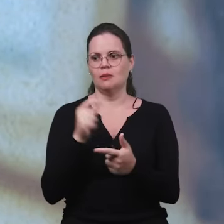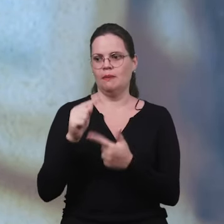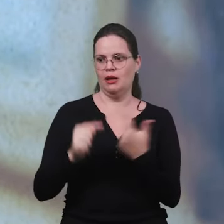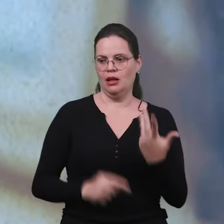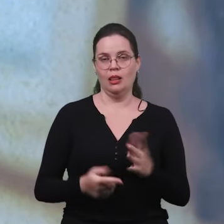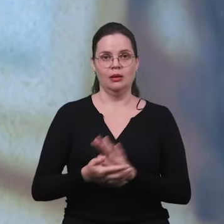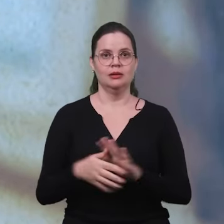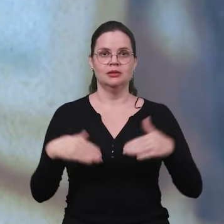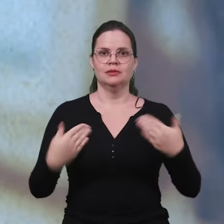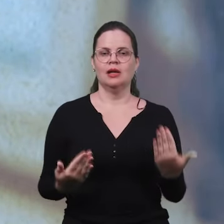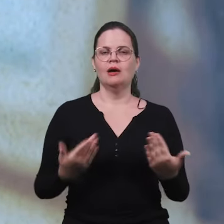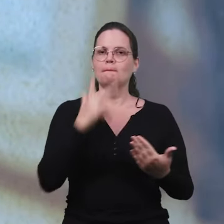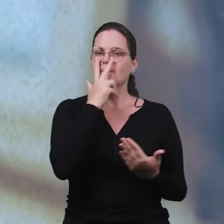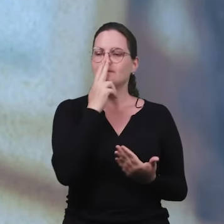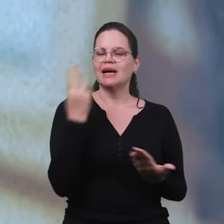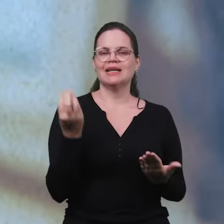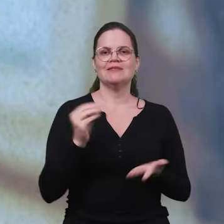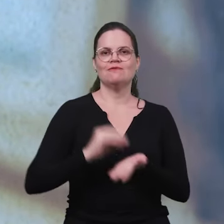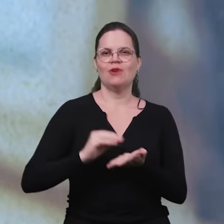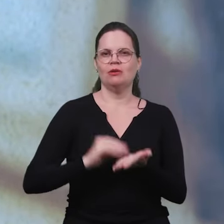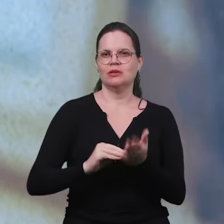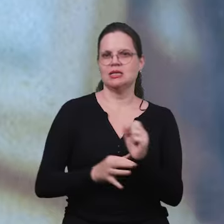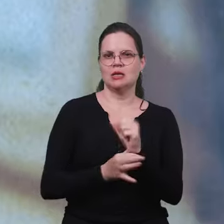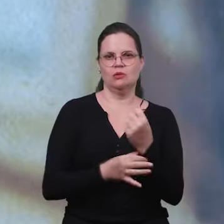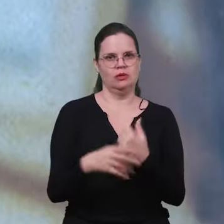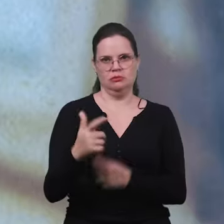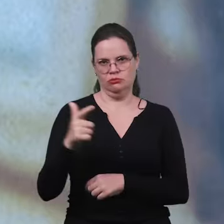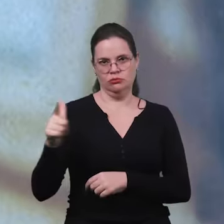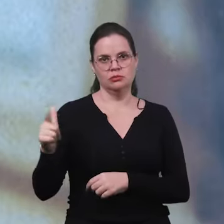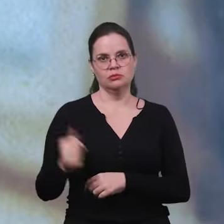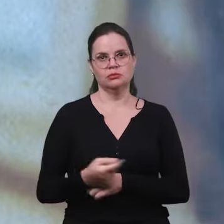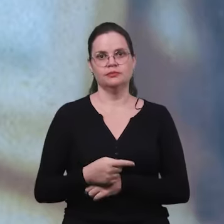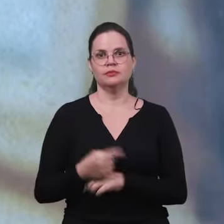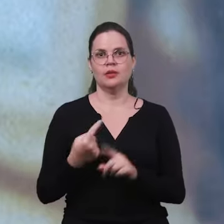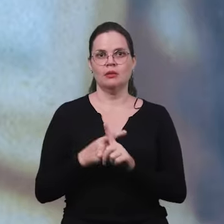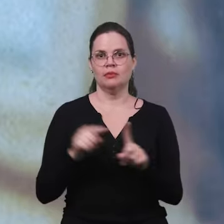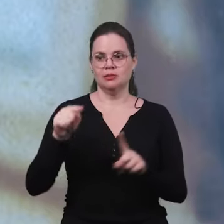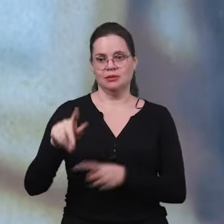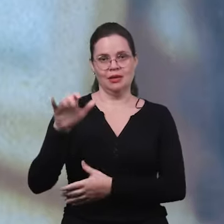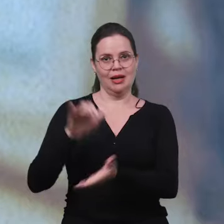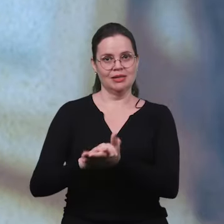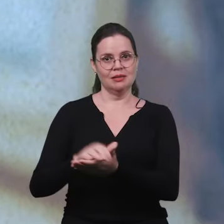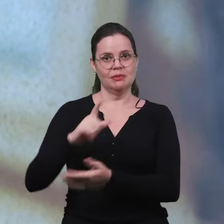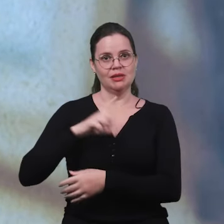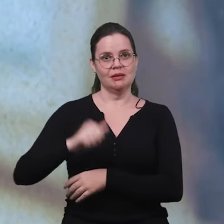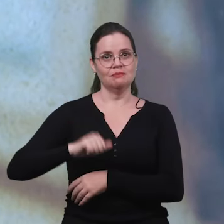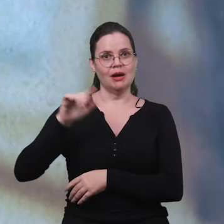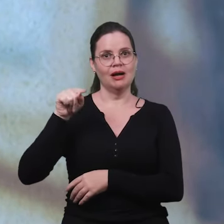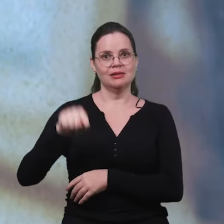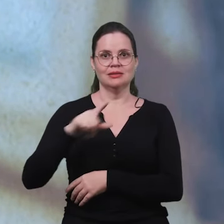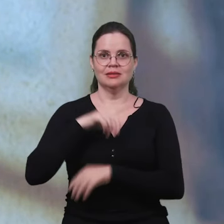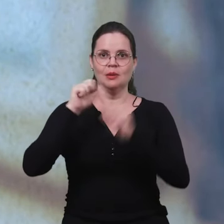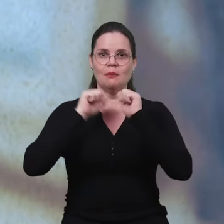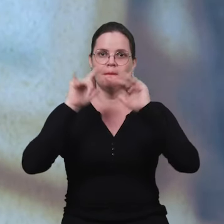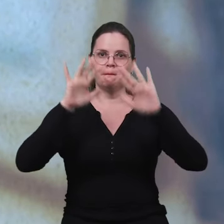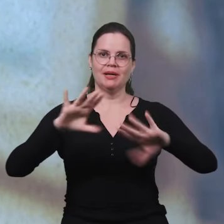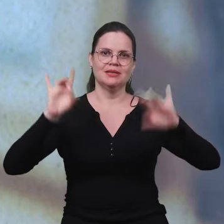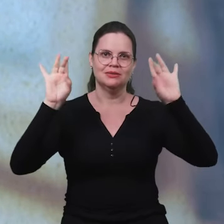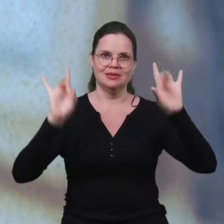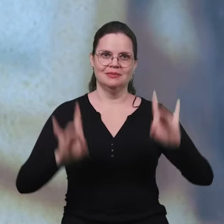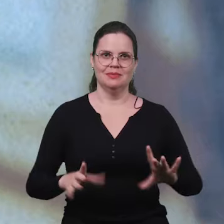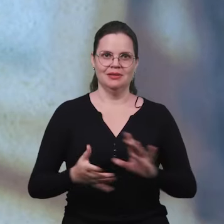tem assim essa insegurança jurídica, só que tem um algo a mais. Porque quem escolhe o casamento tem uma bênção